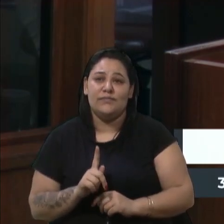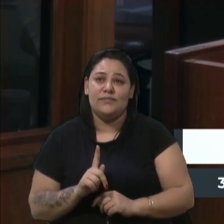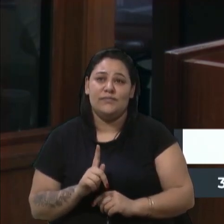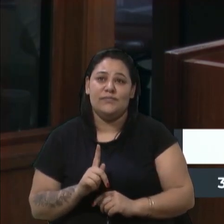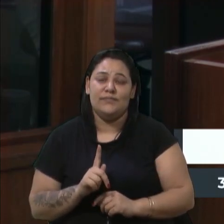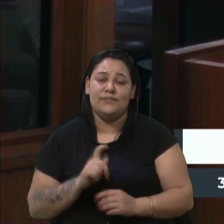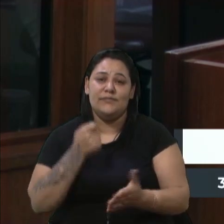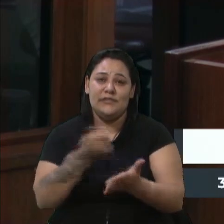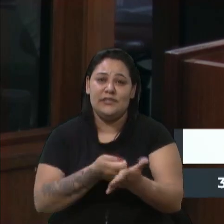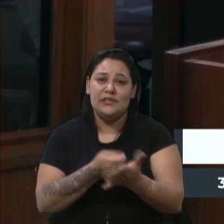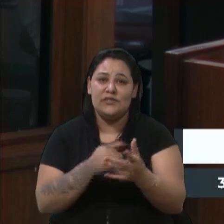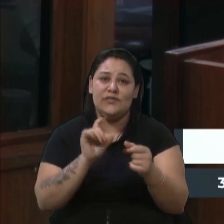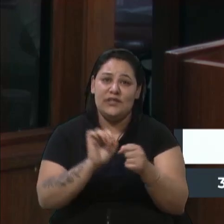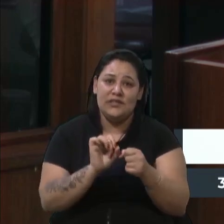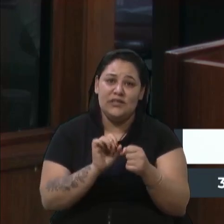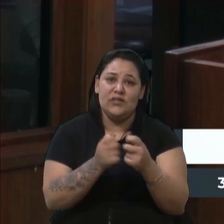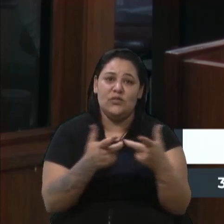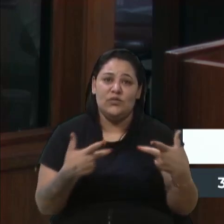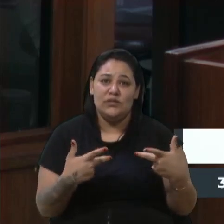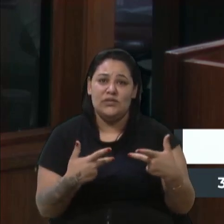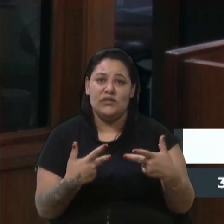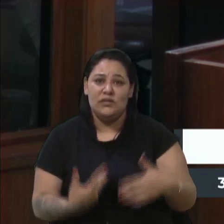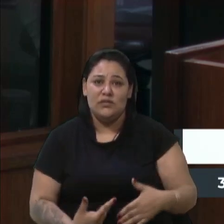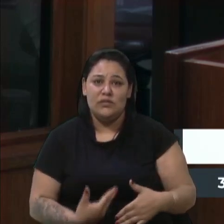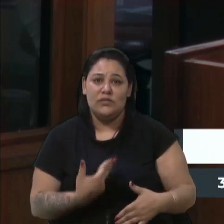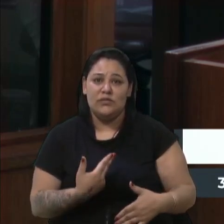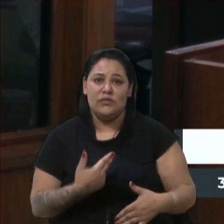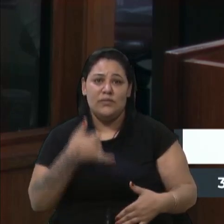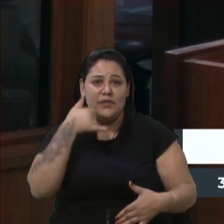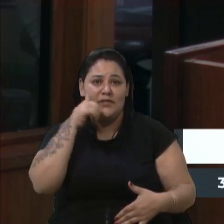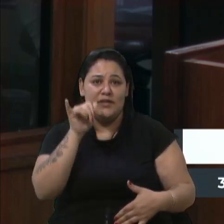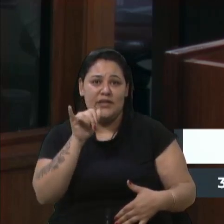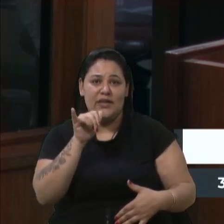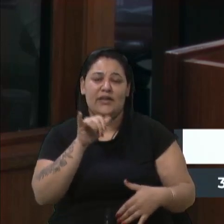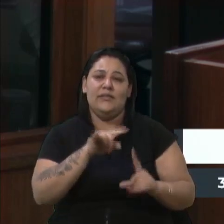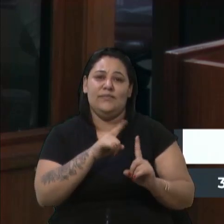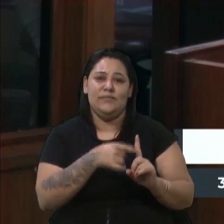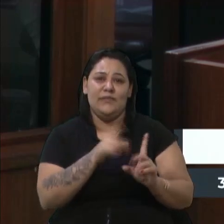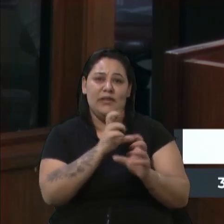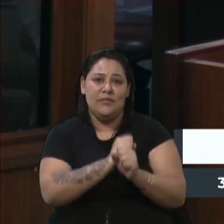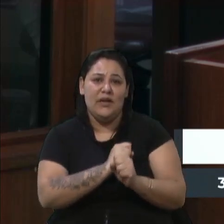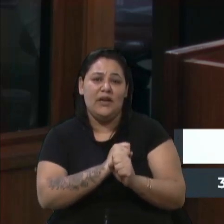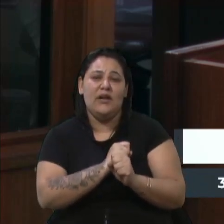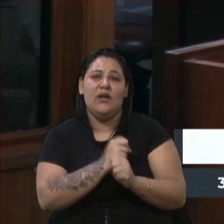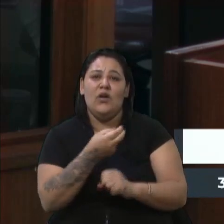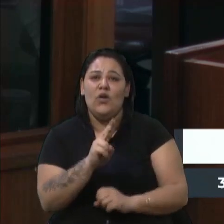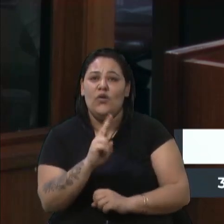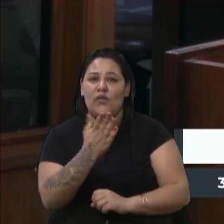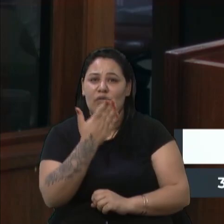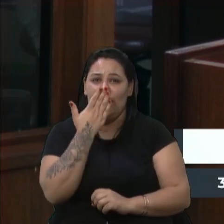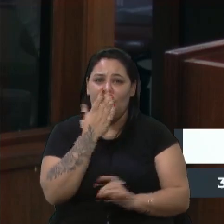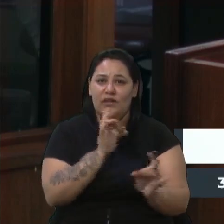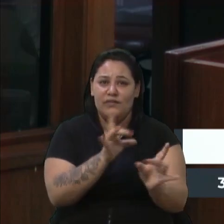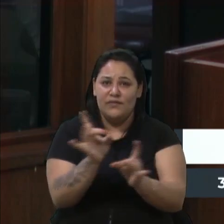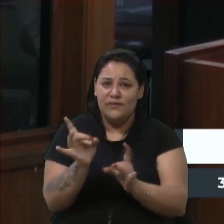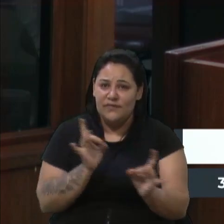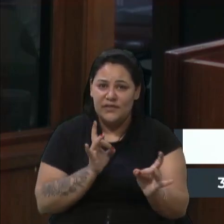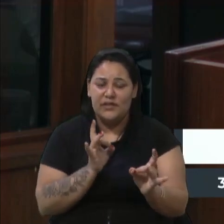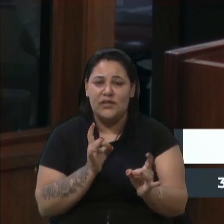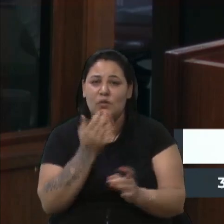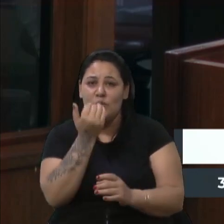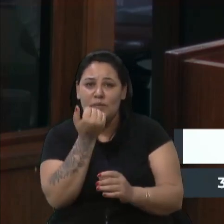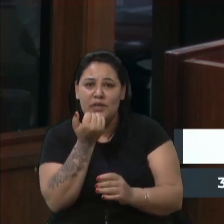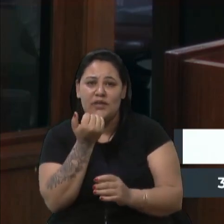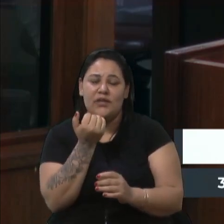buscando fazer ações para castrações, ou é calendário, ou ficam na frente de empresas que vendem ração, que